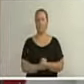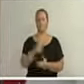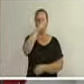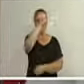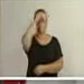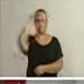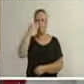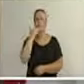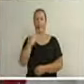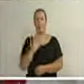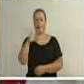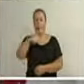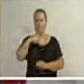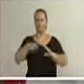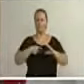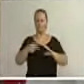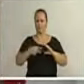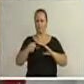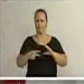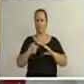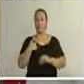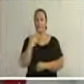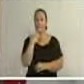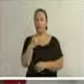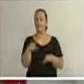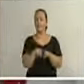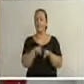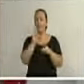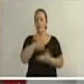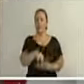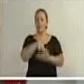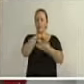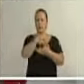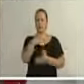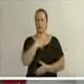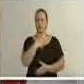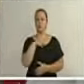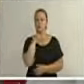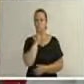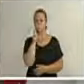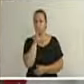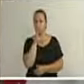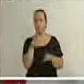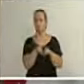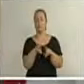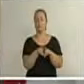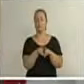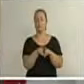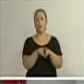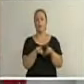casa e pediu ao seu líder do governo que, de forma acelerada, porém legal, faça com que esse projeto seja